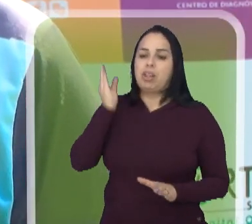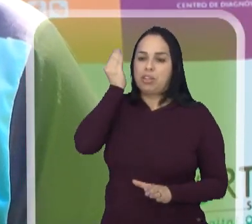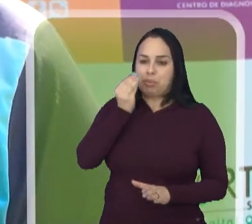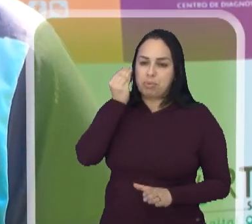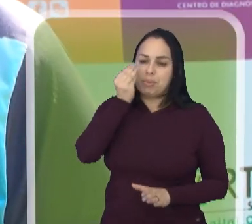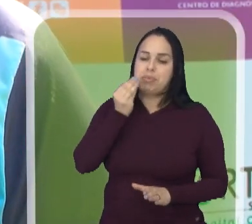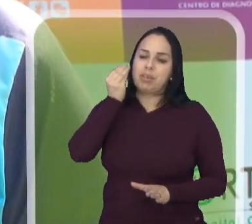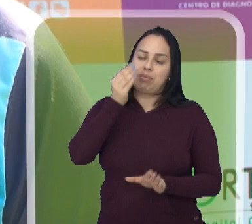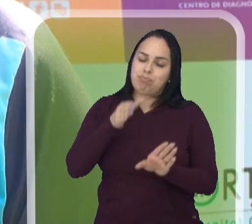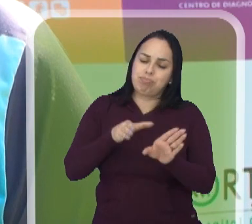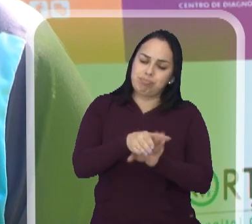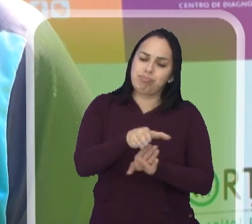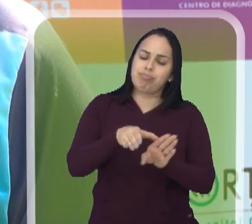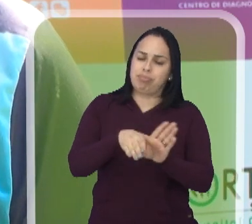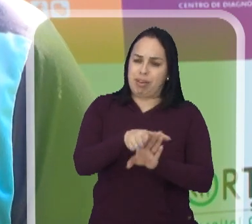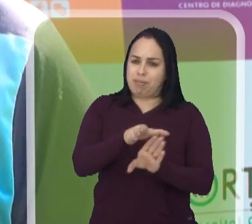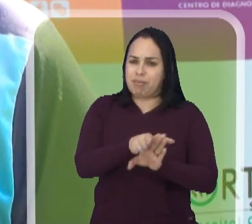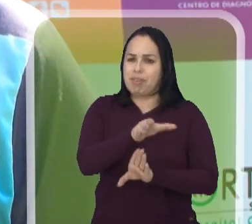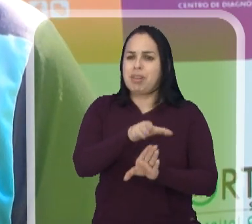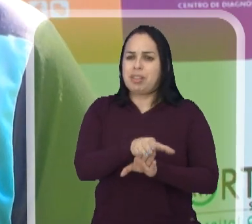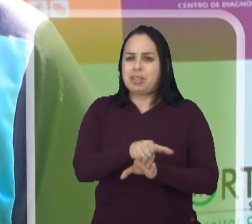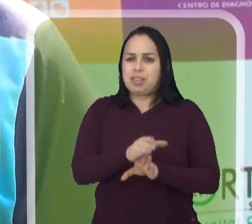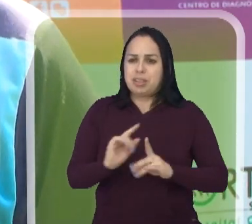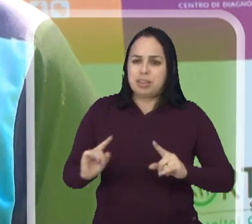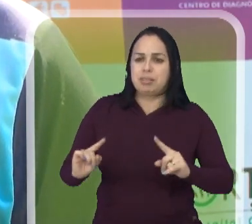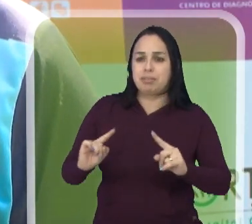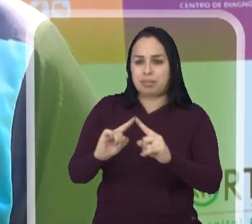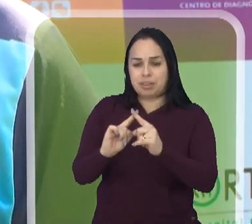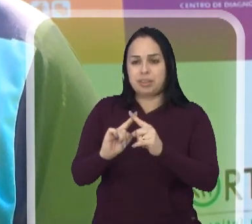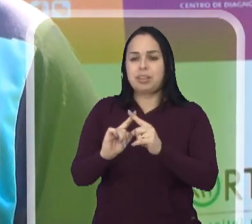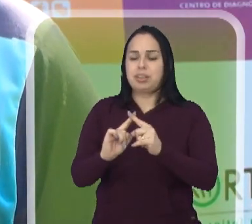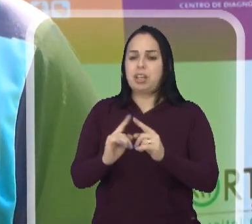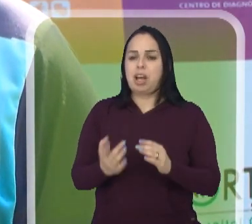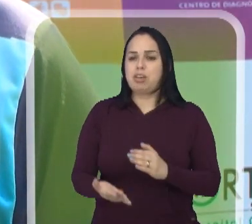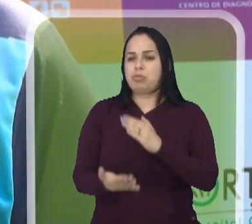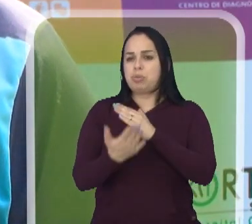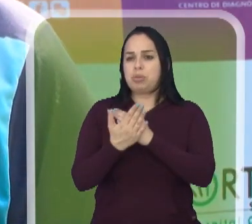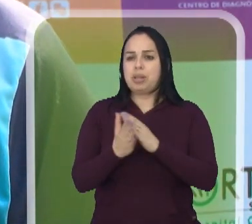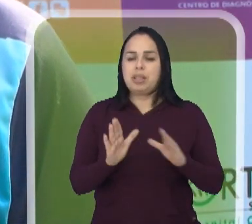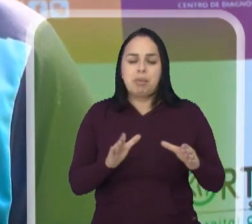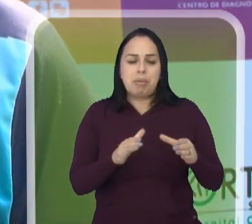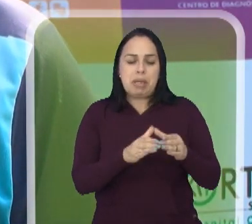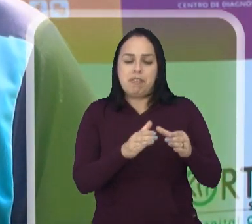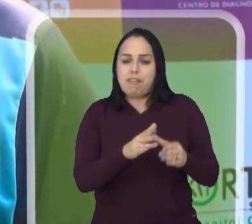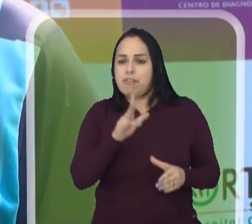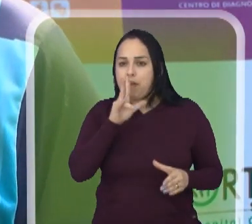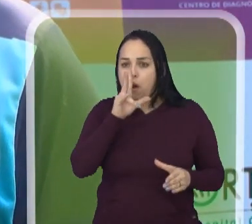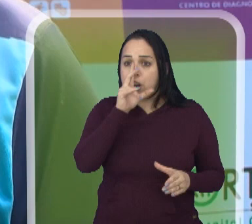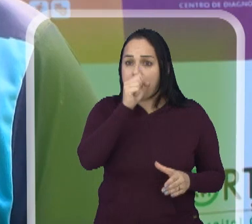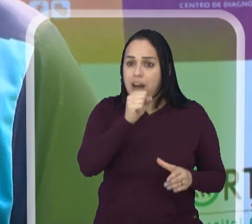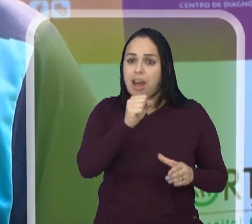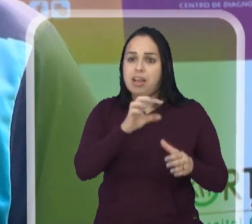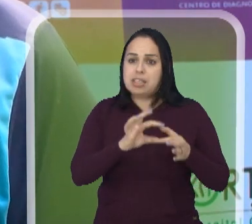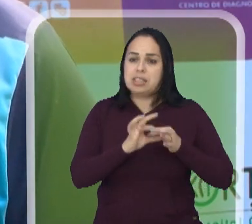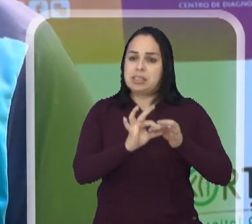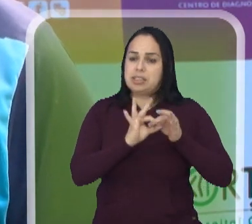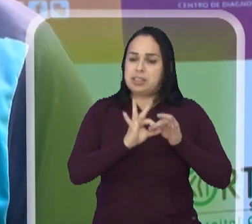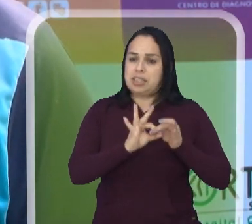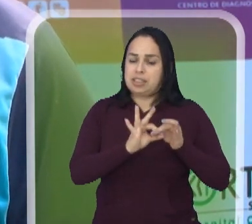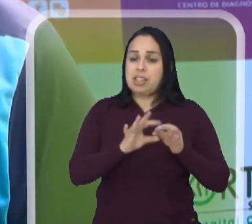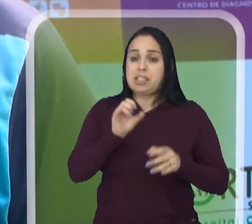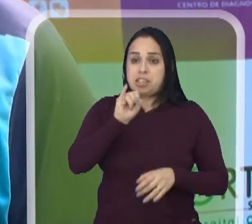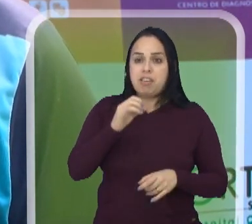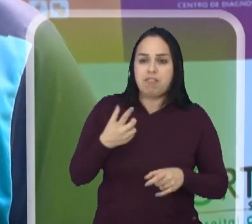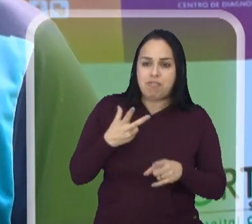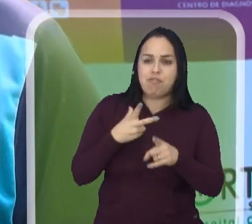vai passando para as meninas, né? São jogos assim que engrandece o grupo, engrandece, né, o feito quando ele é